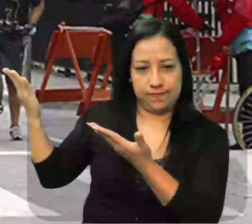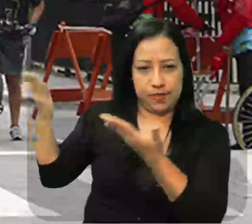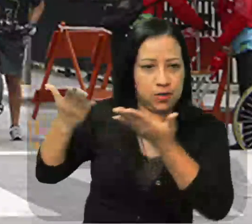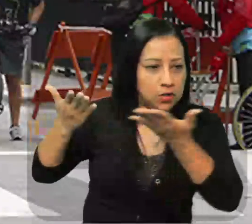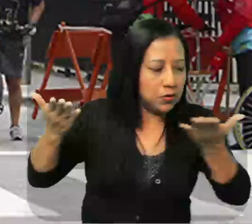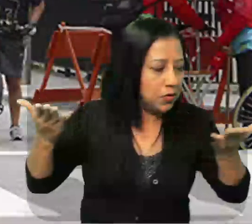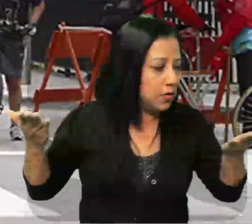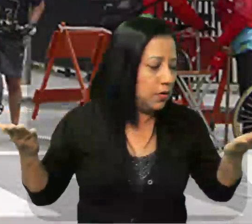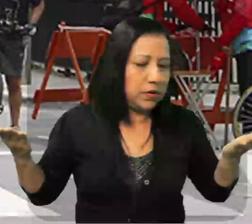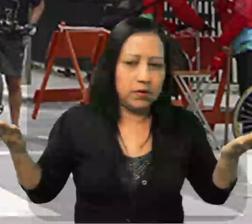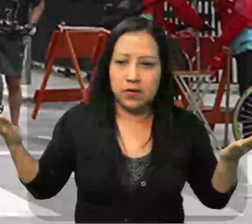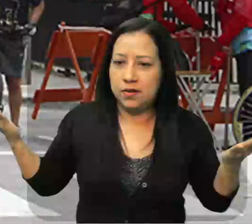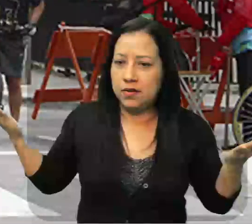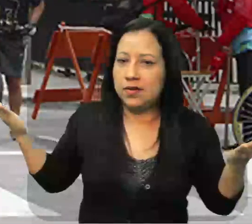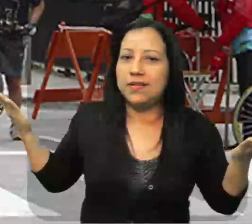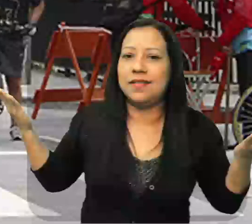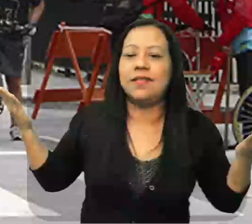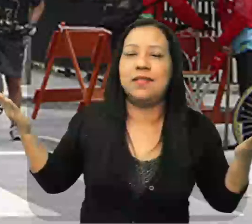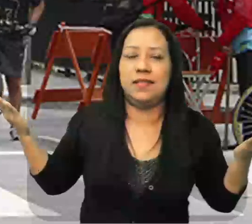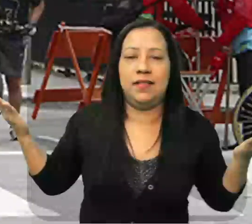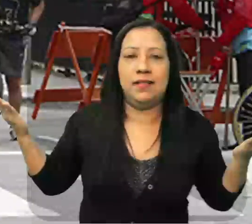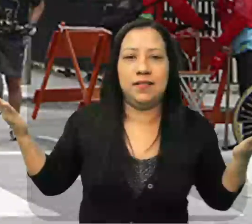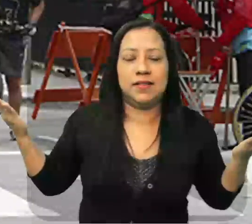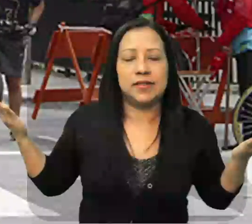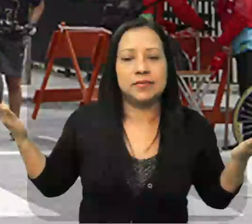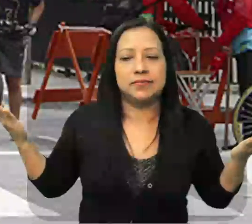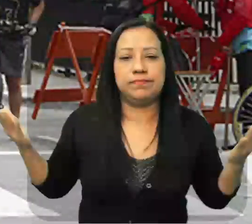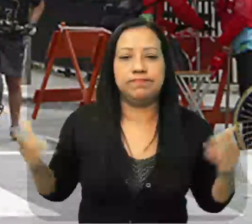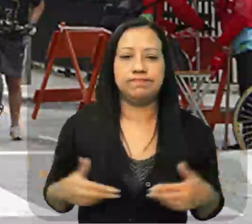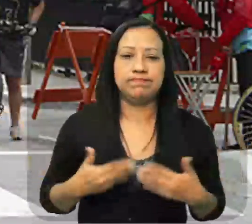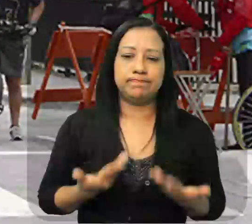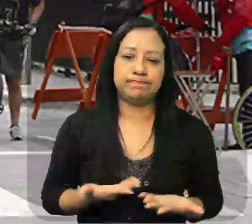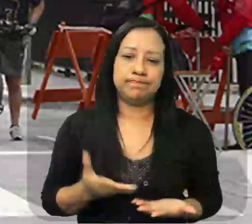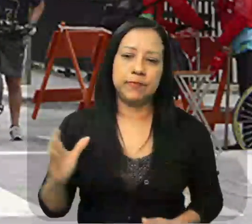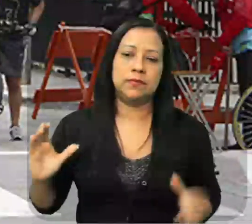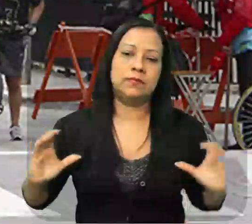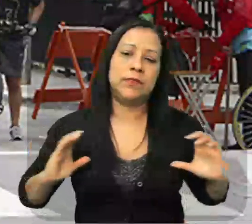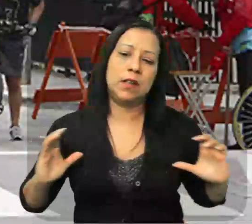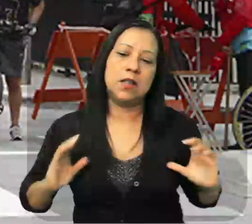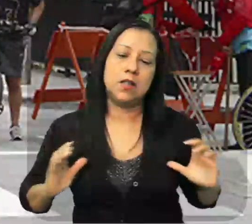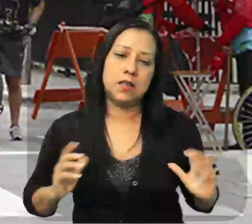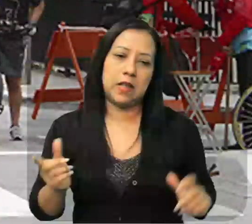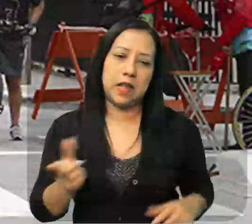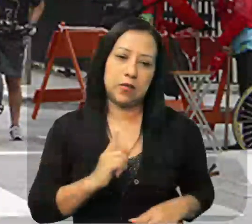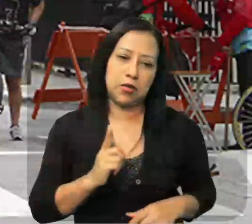por exemplo, nessa imagem aí, ó, poderíamos, se